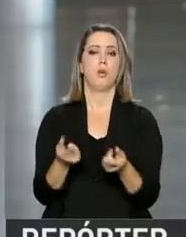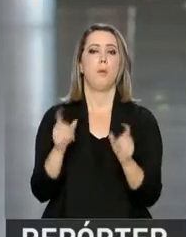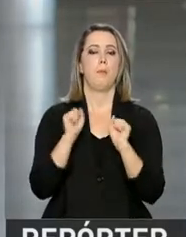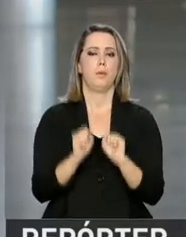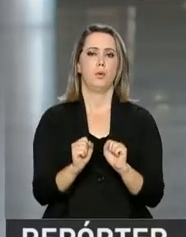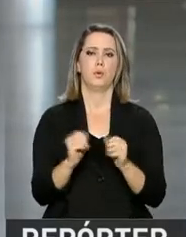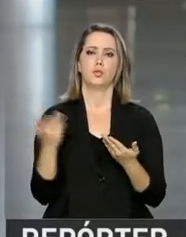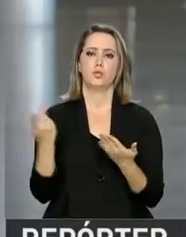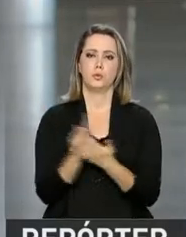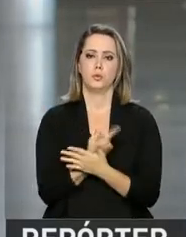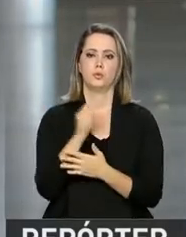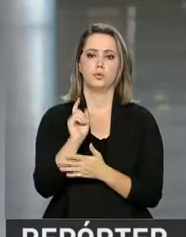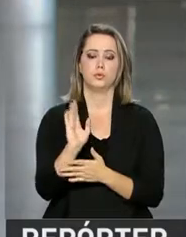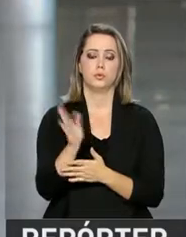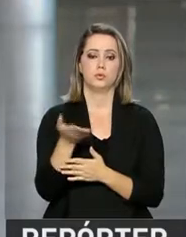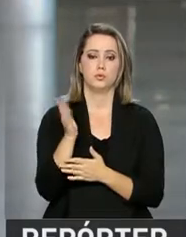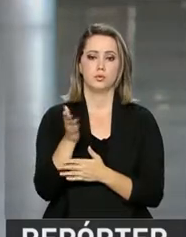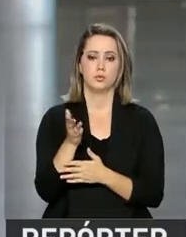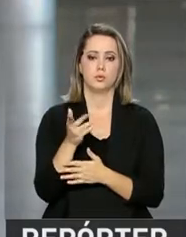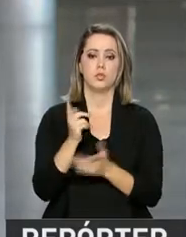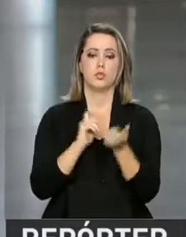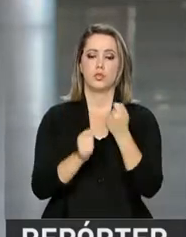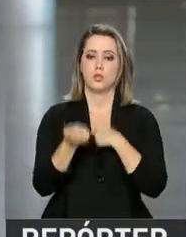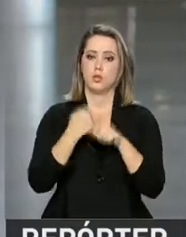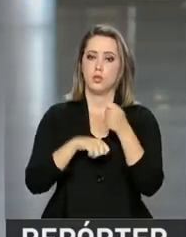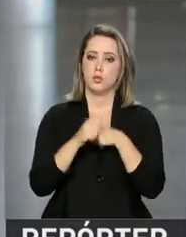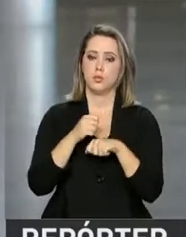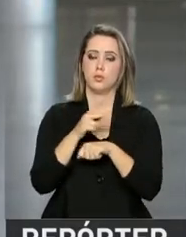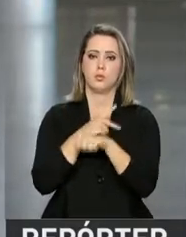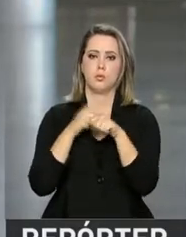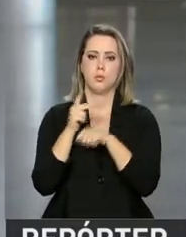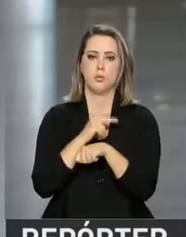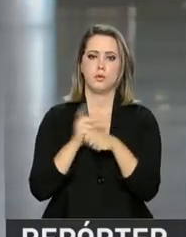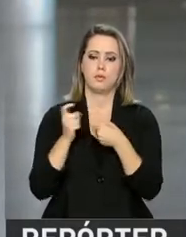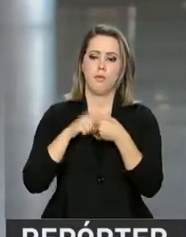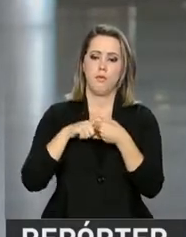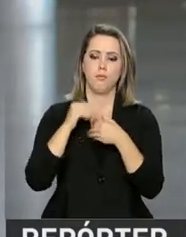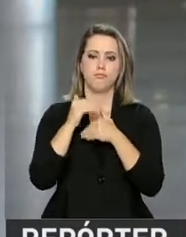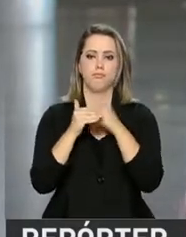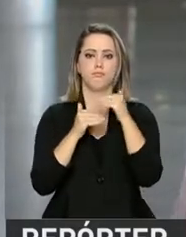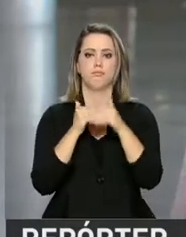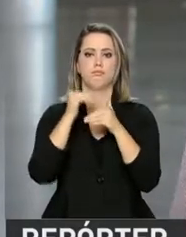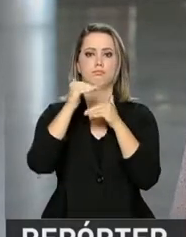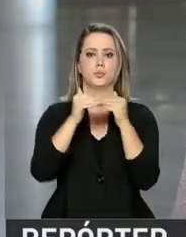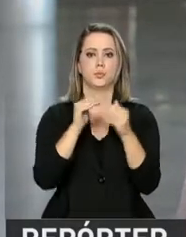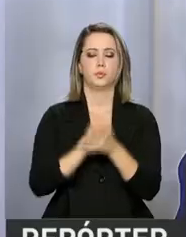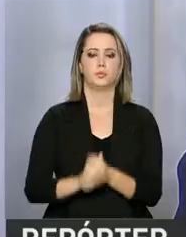ser agilizadas as já que a economia do país está se recuperando